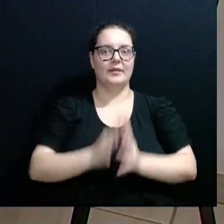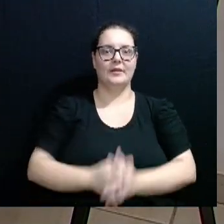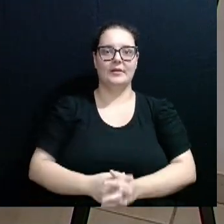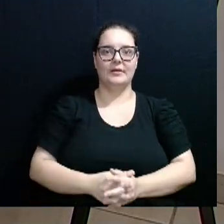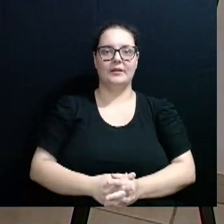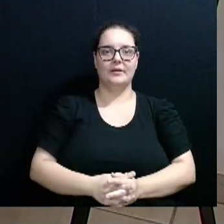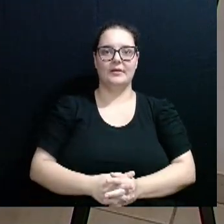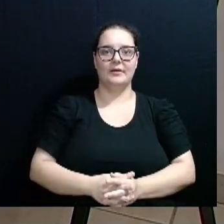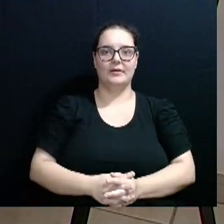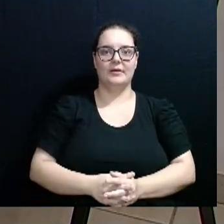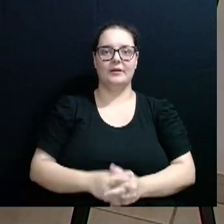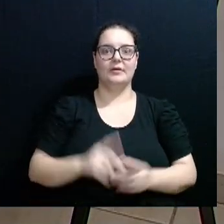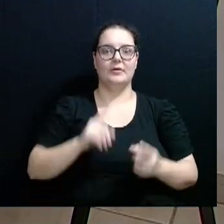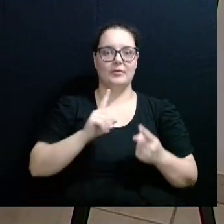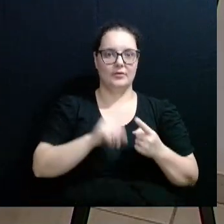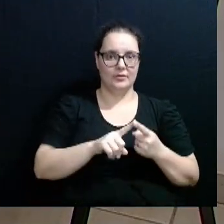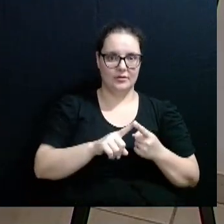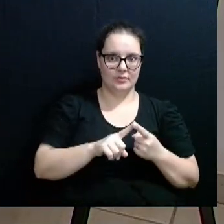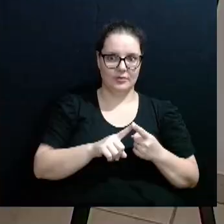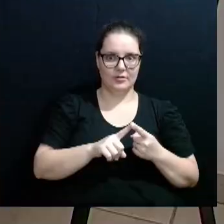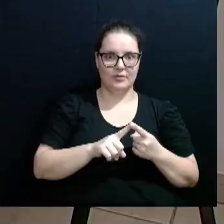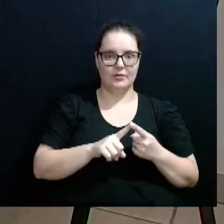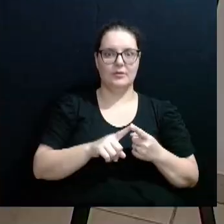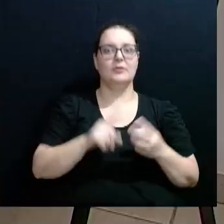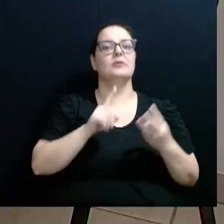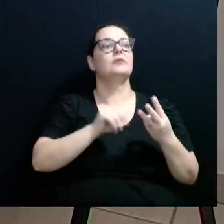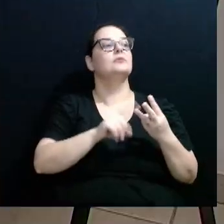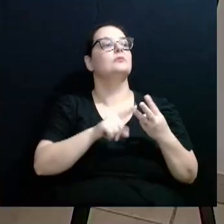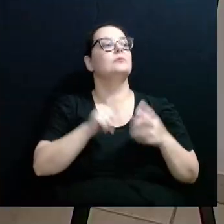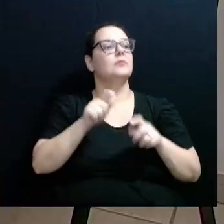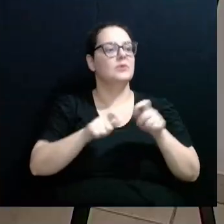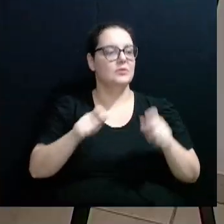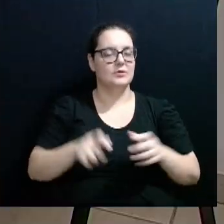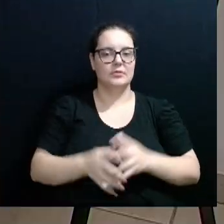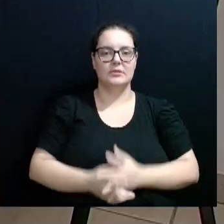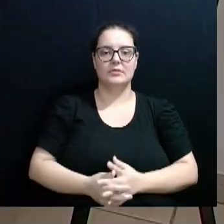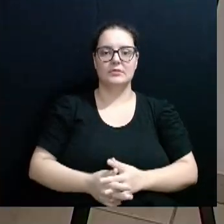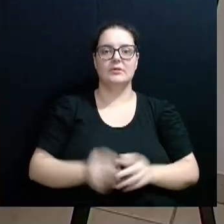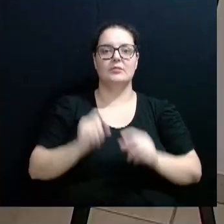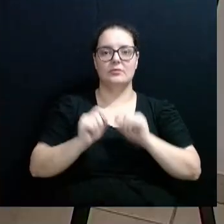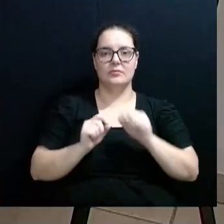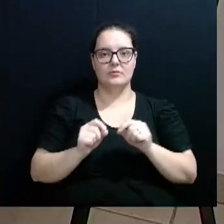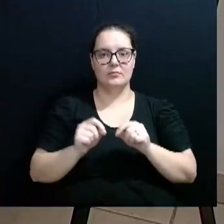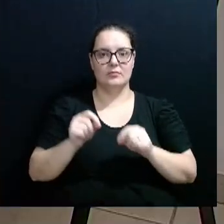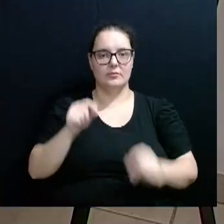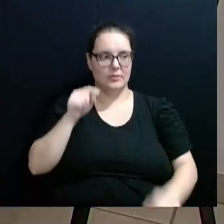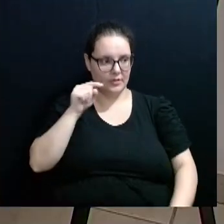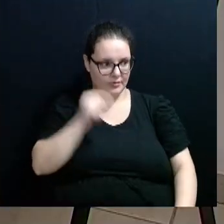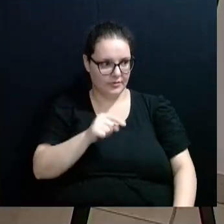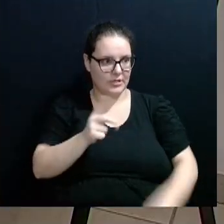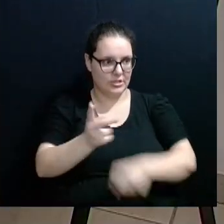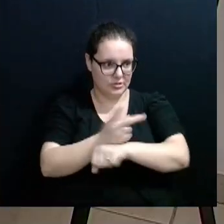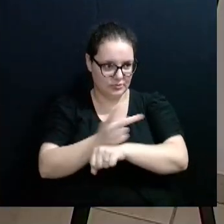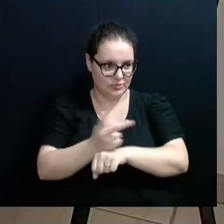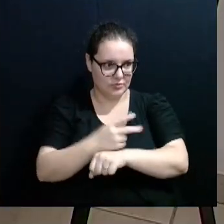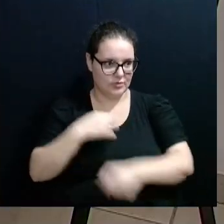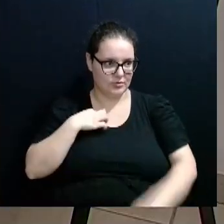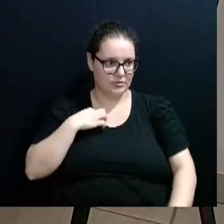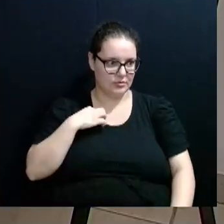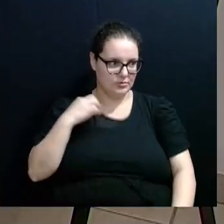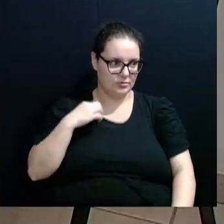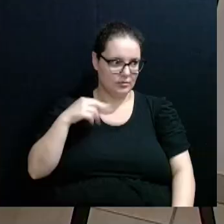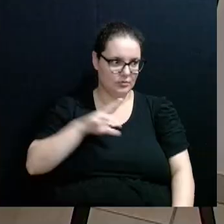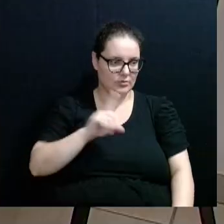falou então Pessoas. de pessoas. Que é o Né? Que é o quê? Você é atrás dos voluntários, é isso ou não? Não, é